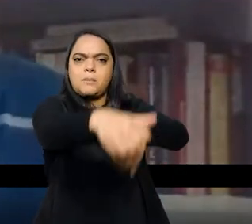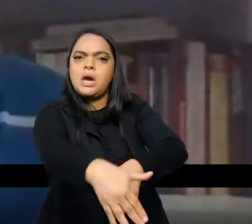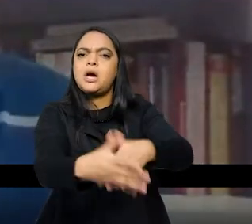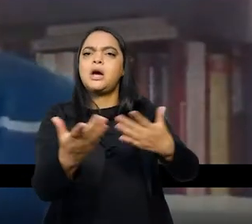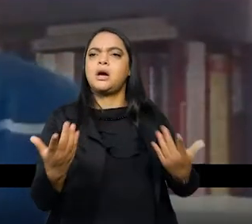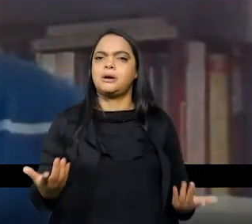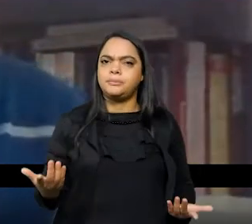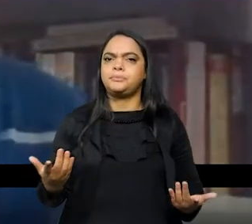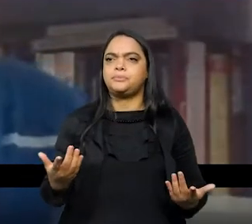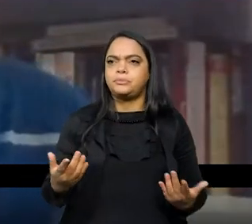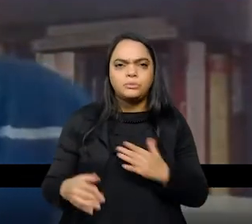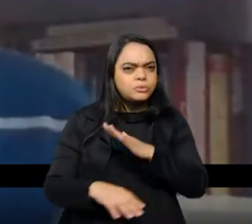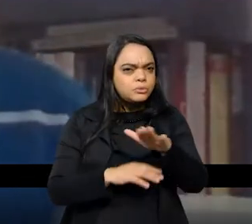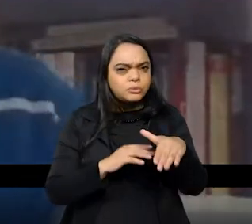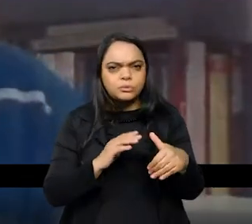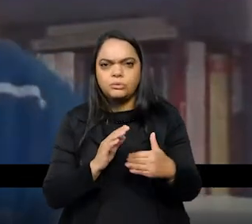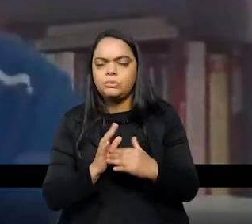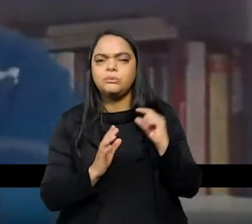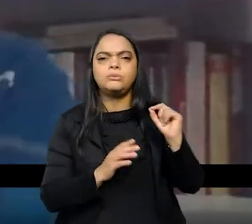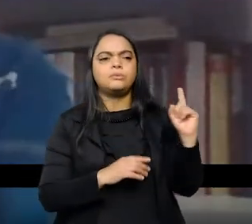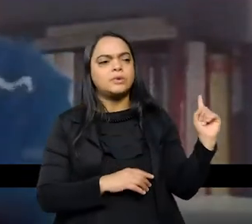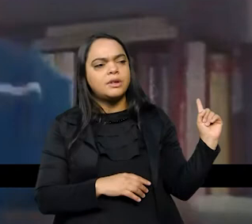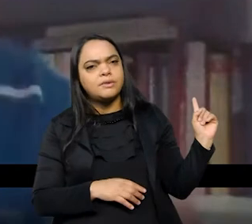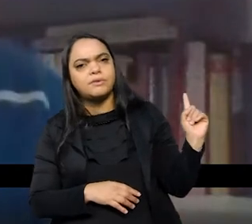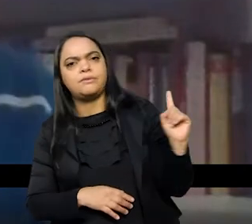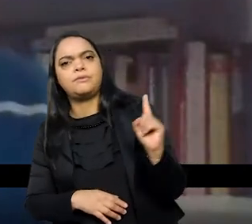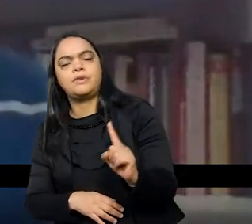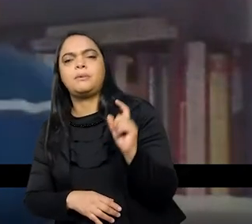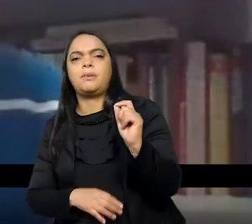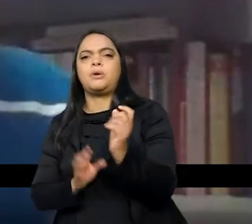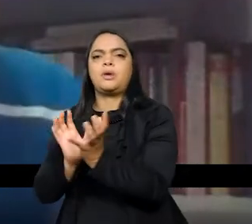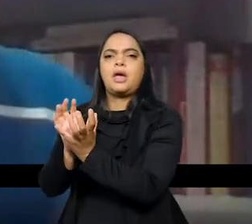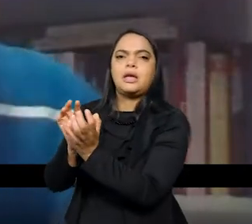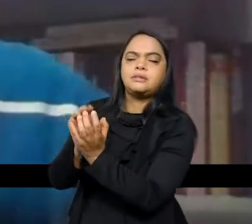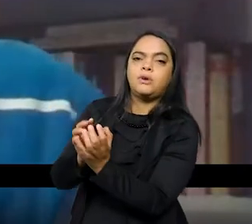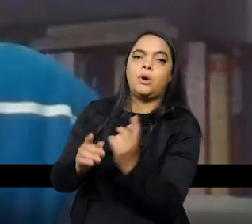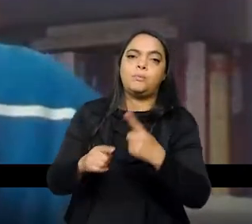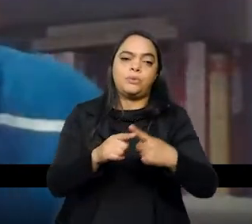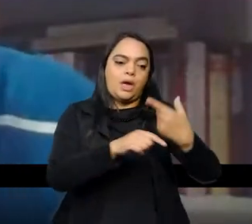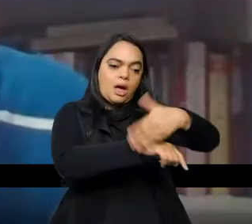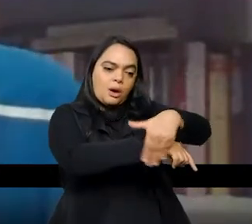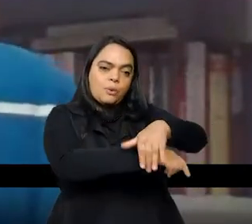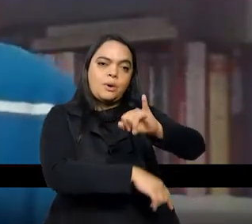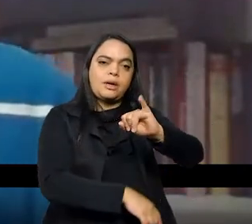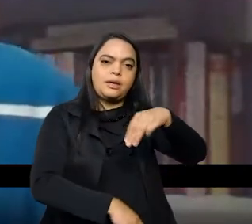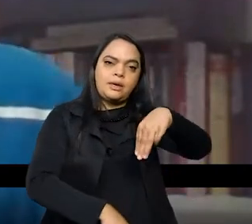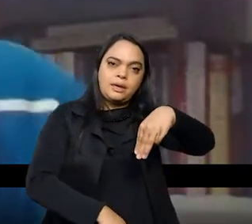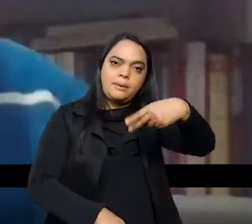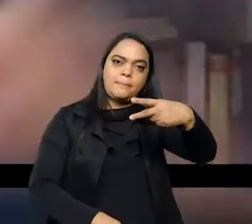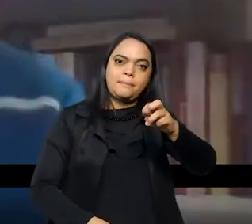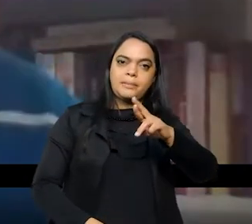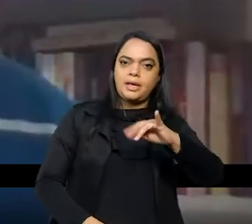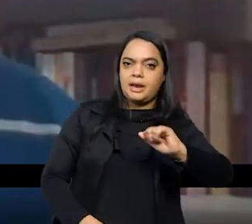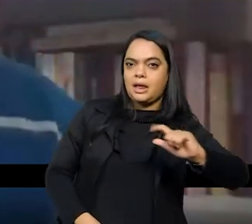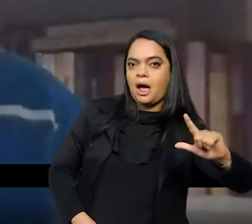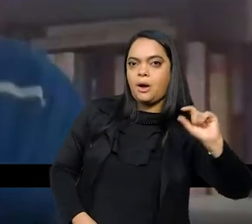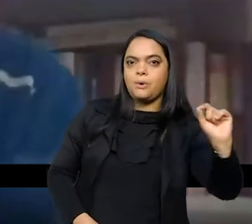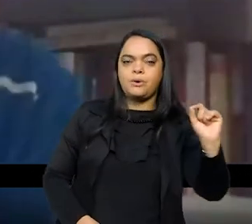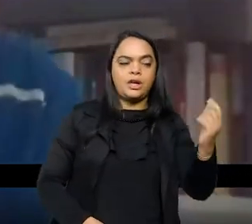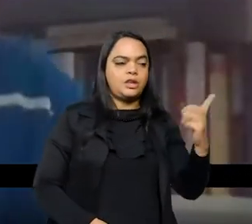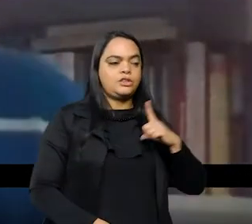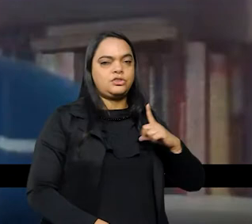do interior para abastecer o Recife, porque a Rua Imperial ligava exatamente o que a gente vai chamar do Afogados ao